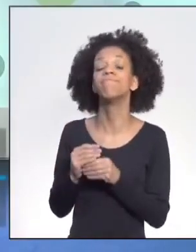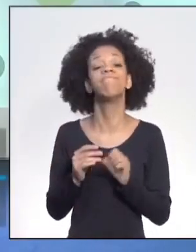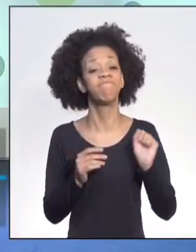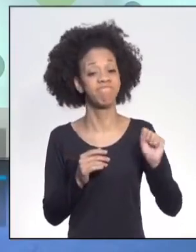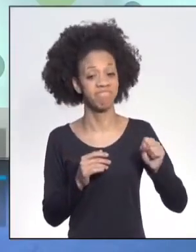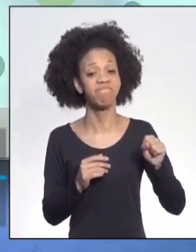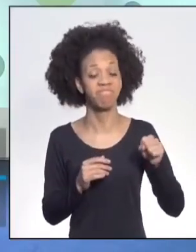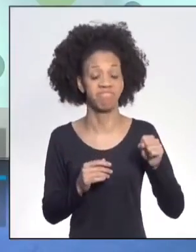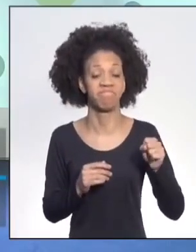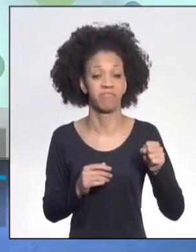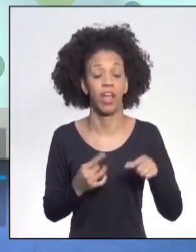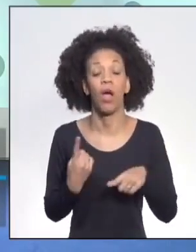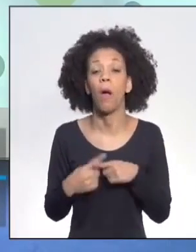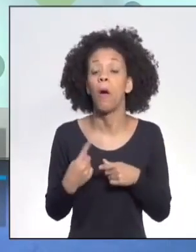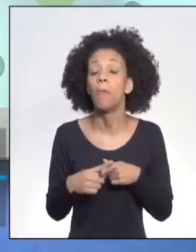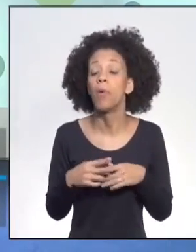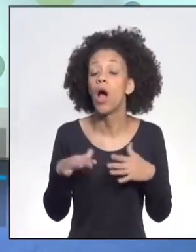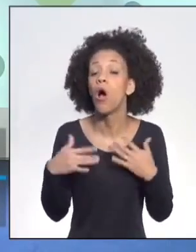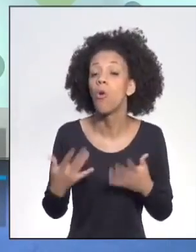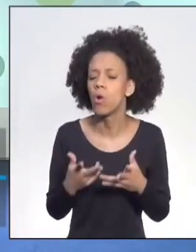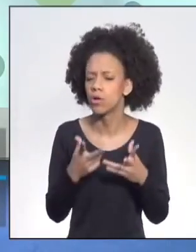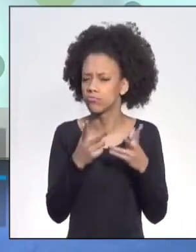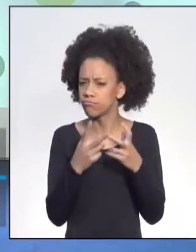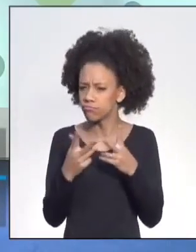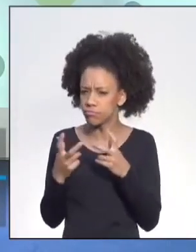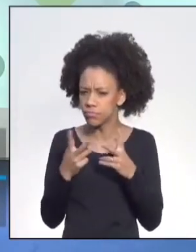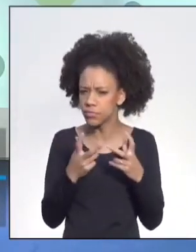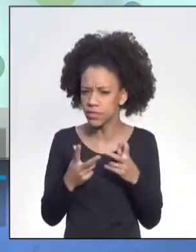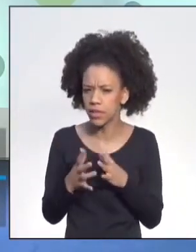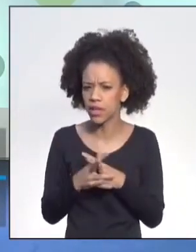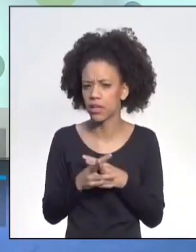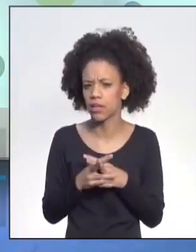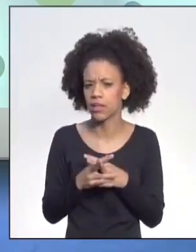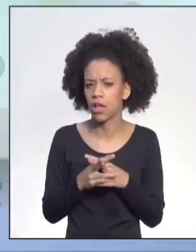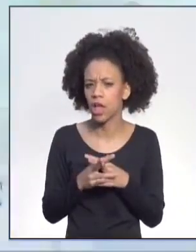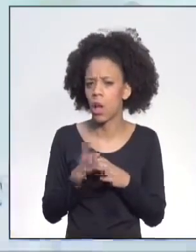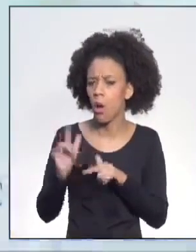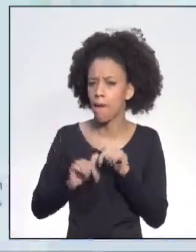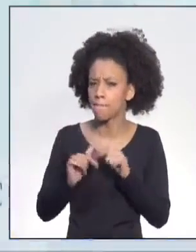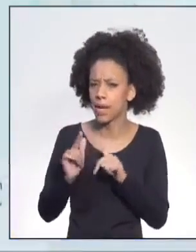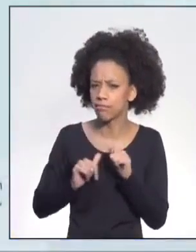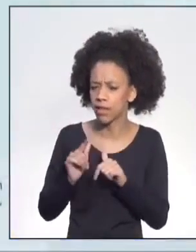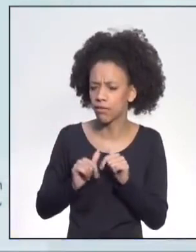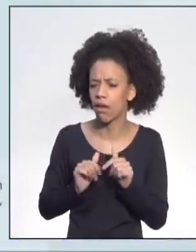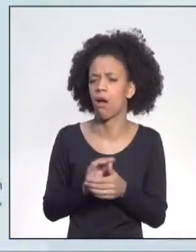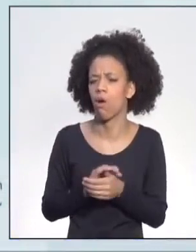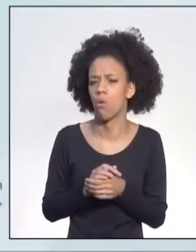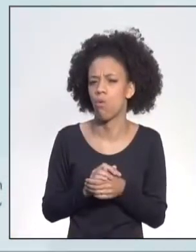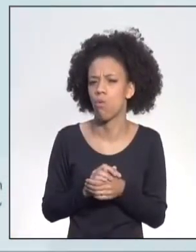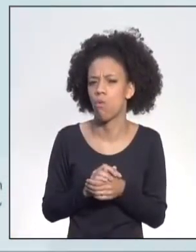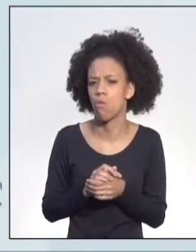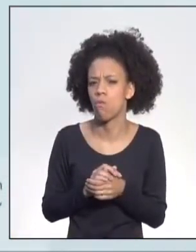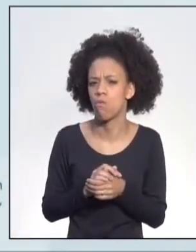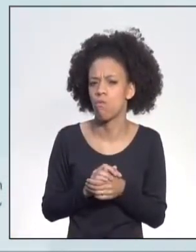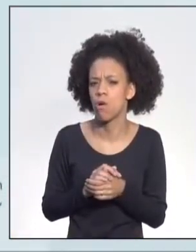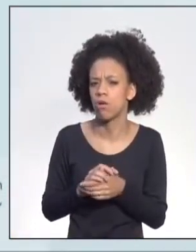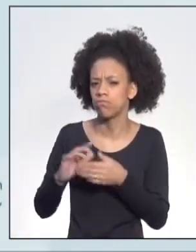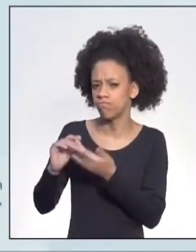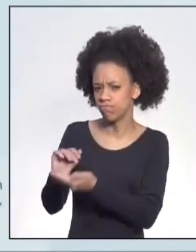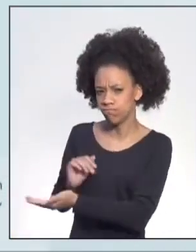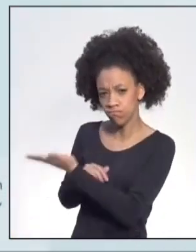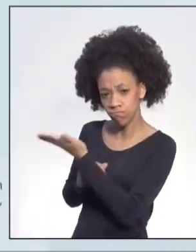Sim, porque quando nós observamos aqui o material que está ali na tela